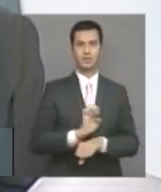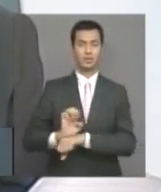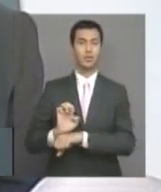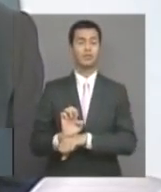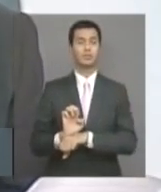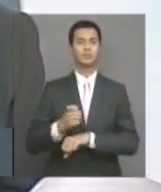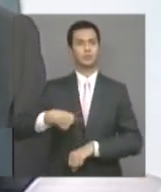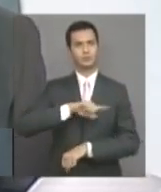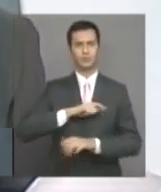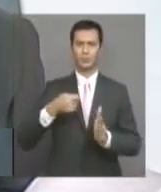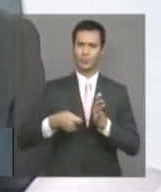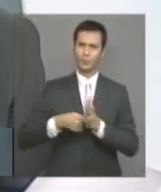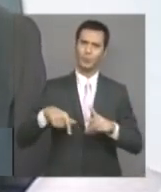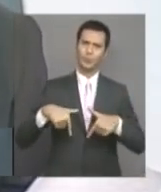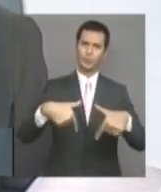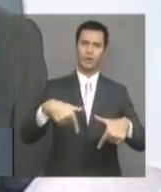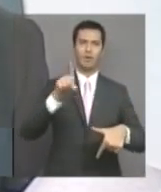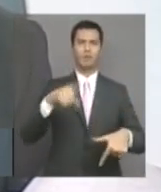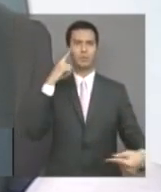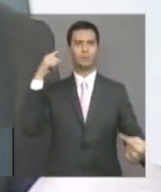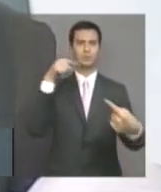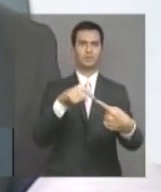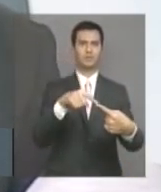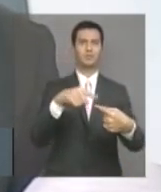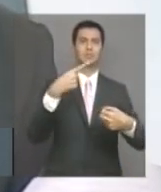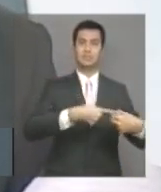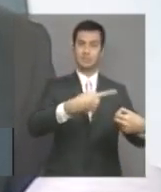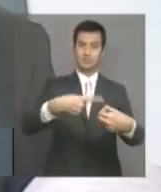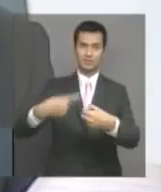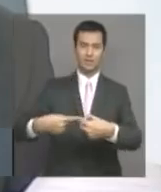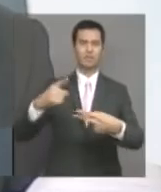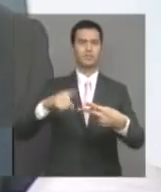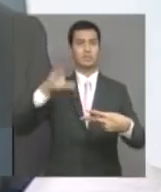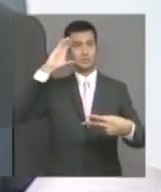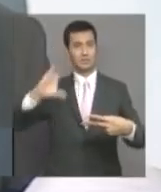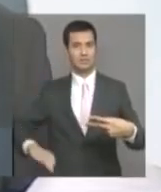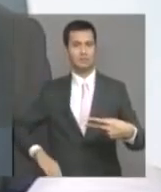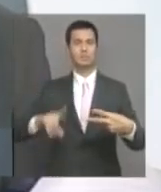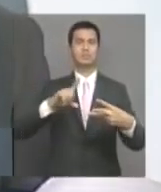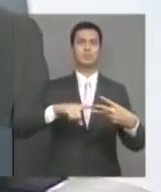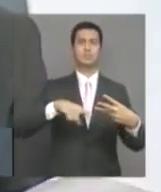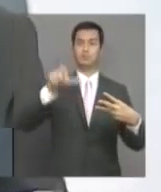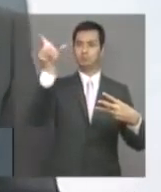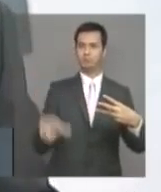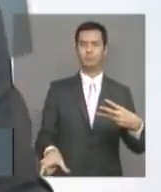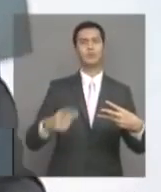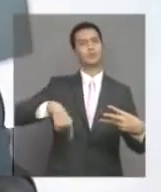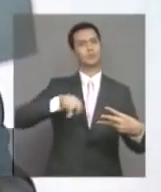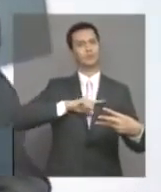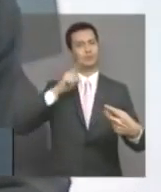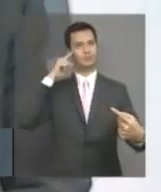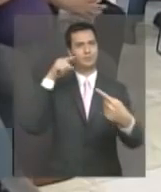esforço, essa é a nossa meta. Cidade, cidadão, cidadania. Esse é o nosso lema. Muito obrigado.